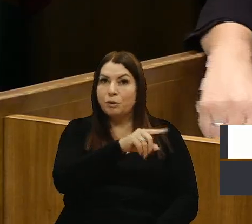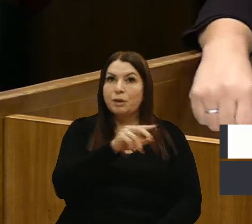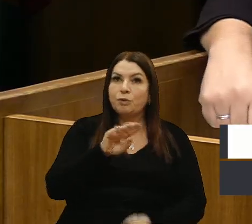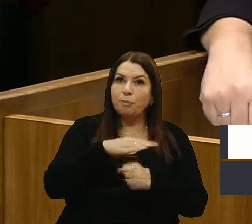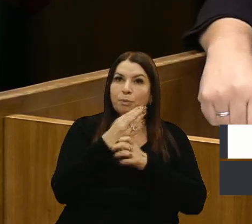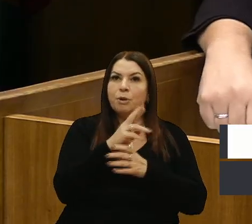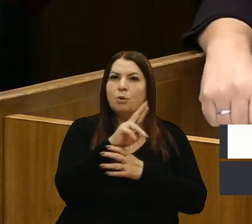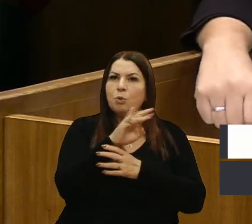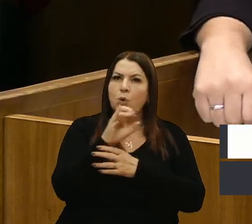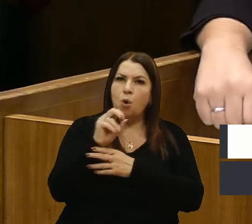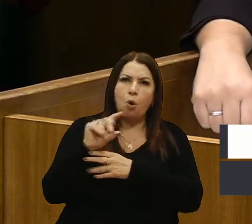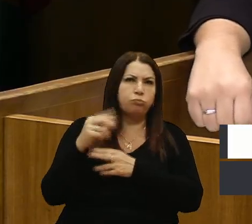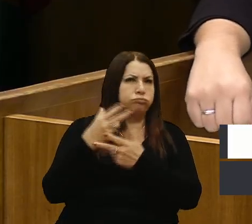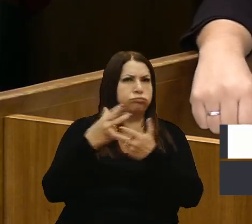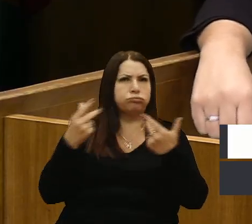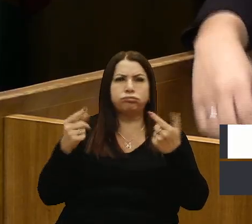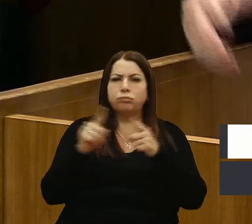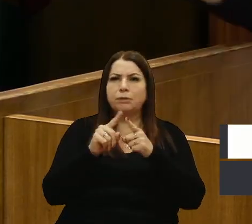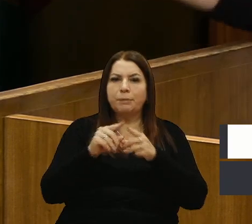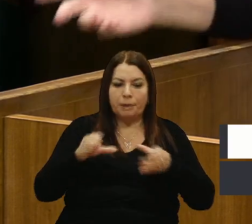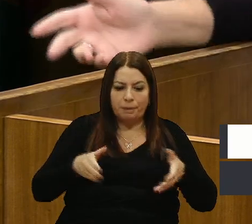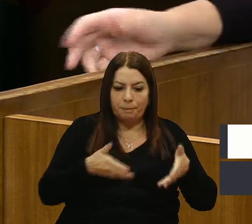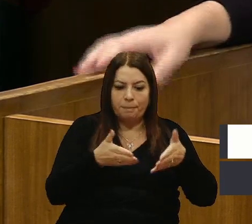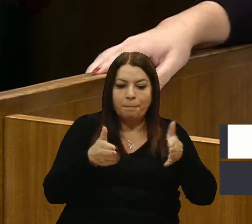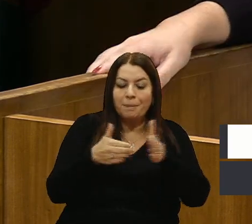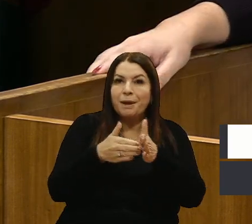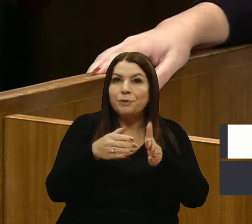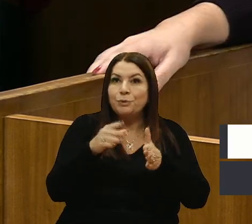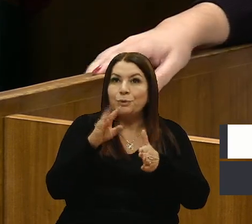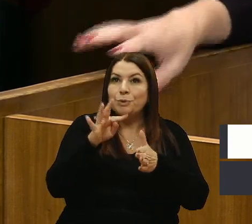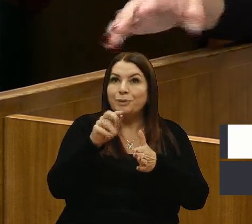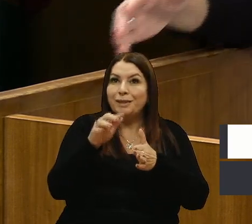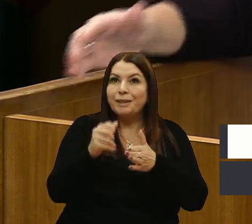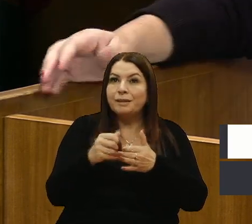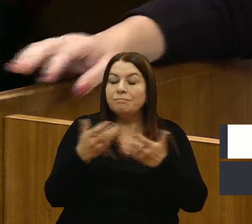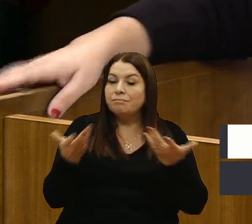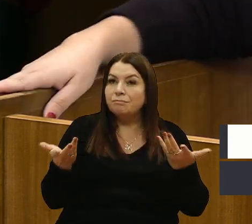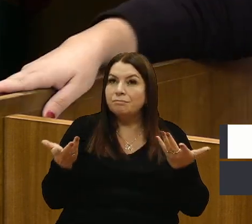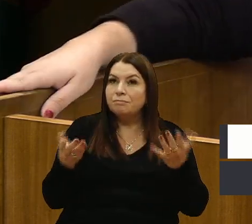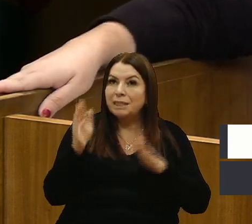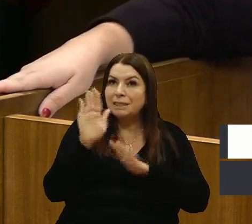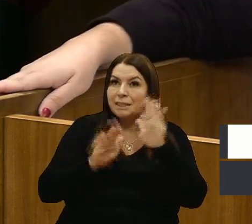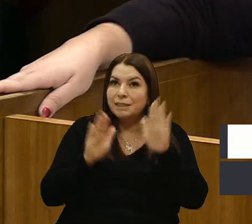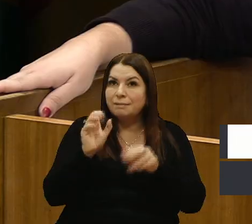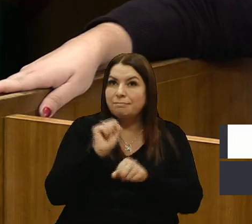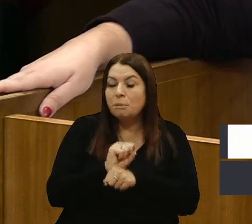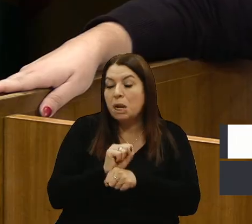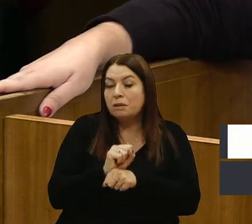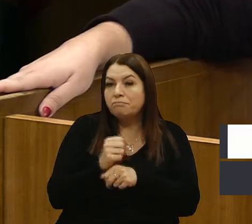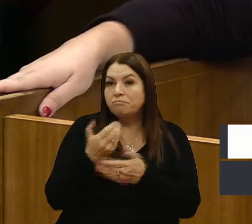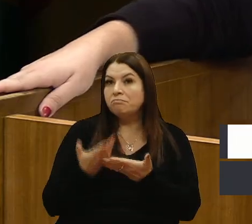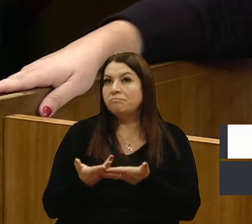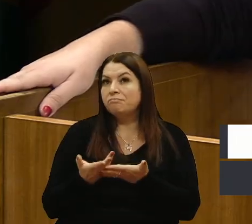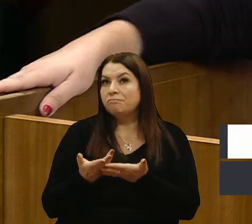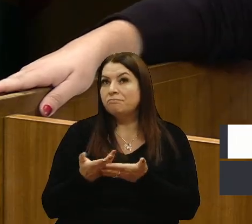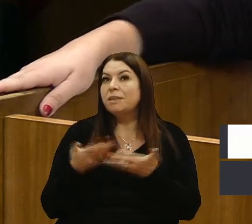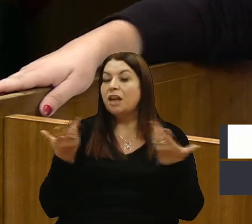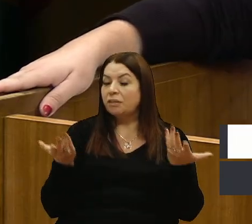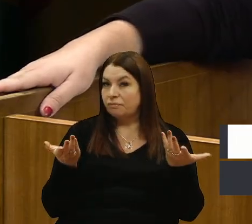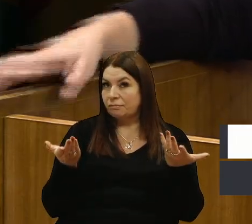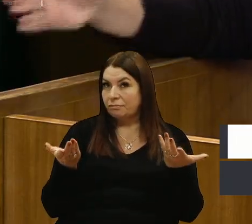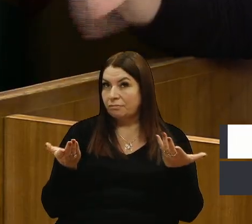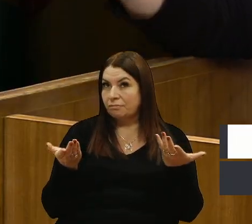tantas outras, contenção do Tega. Tá, mas as licitações estão suspensas. E